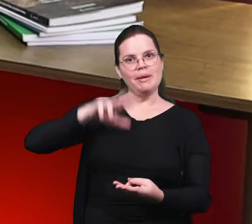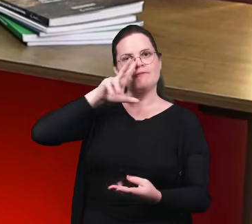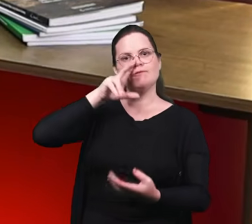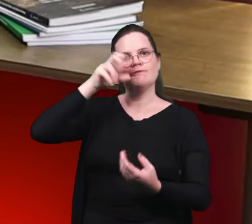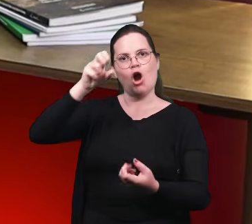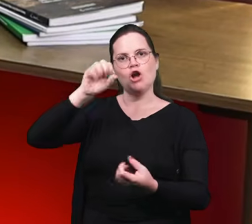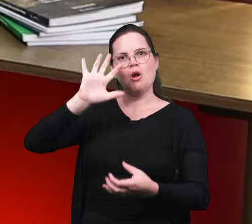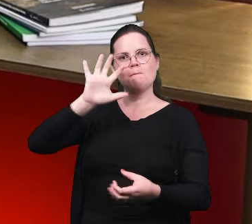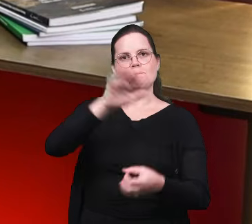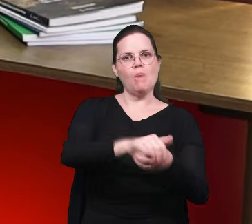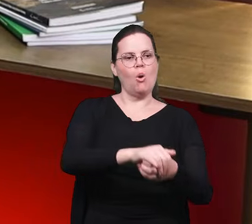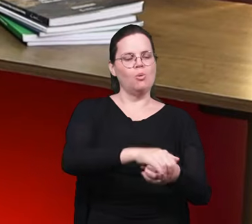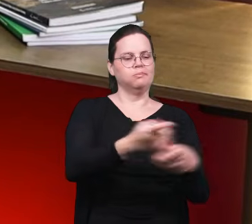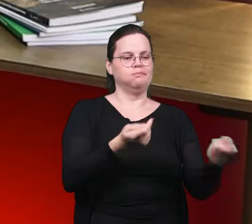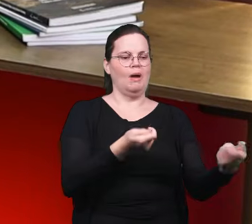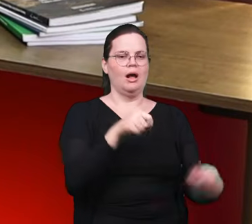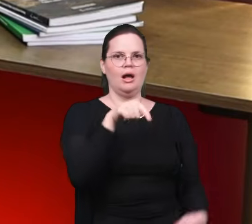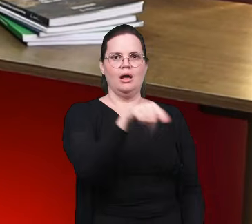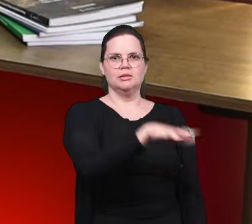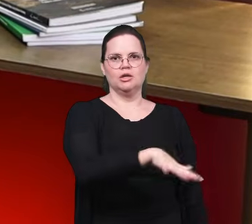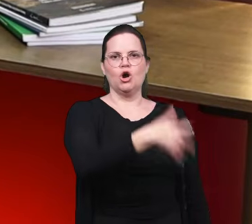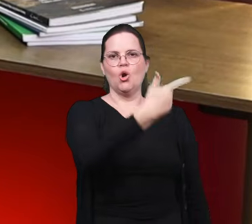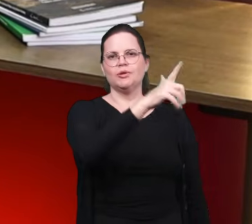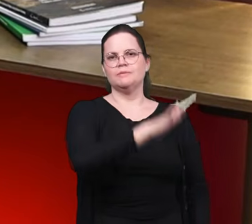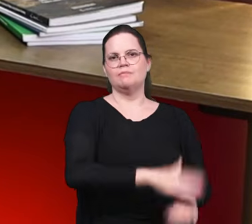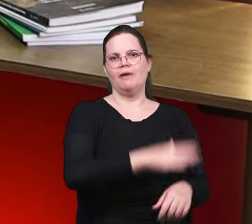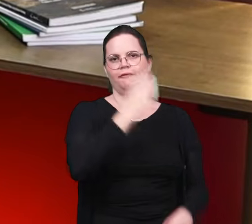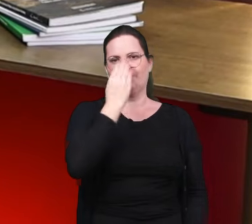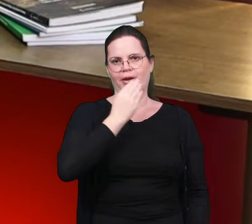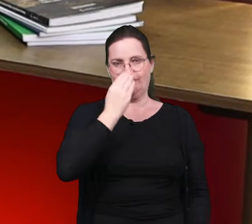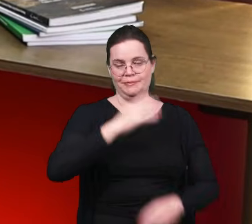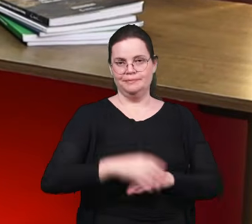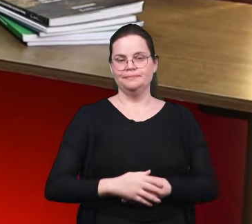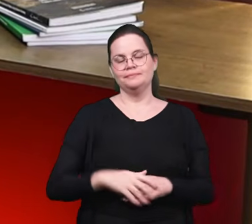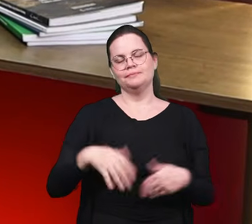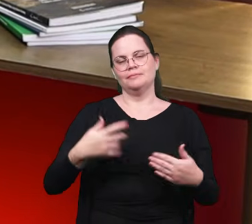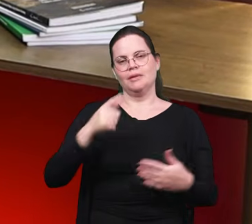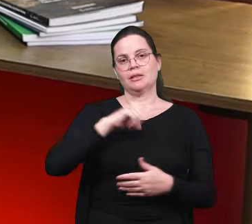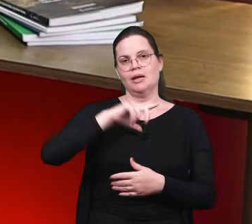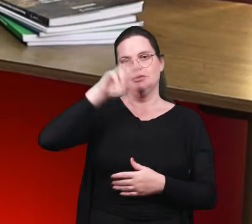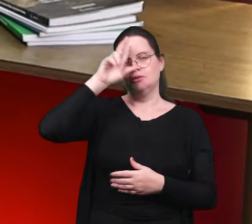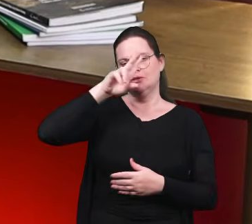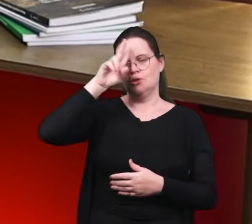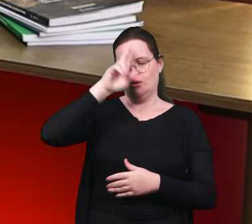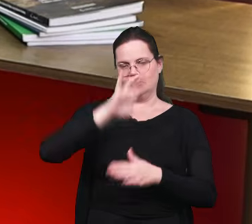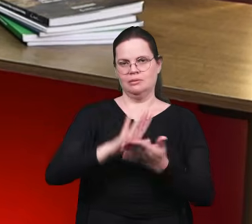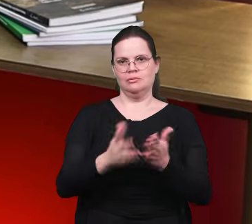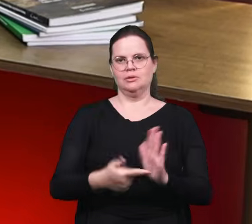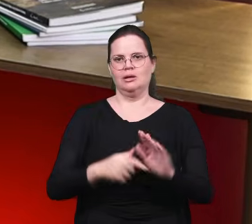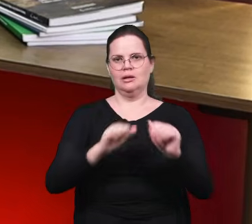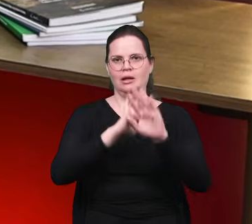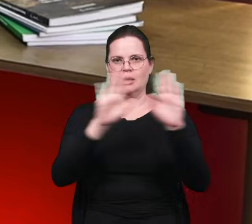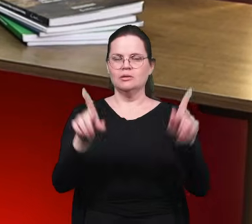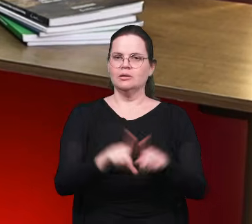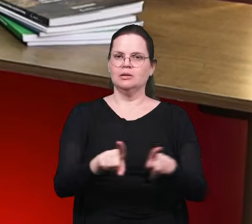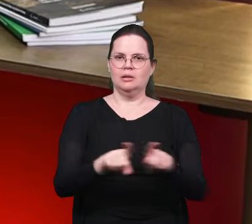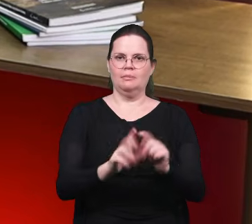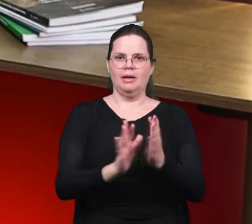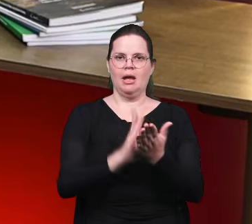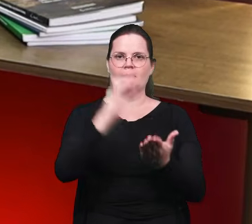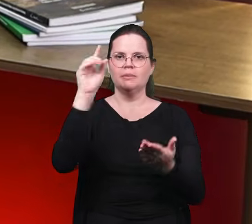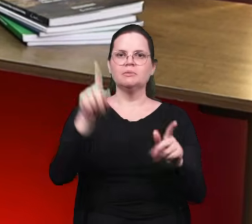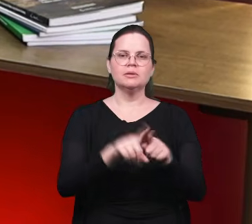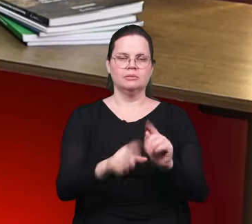nós vemos isso na própria palavra, nos livros de história, nos relatos históricos. Então nós temos essas